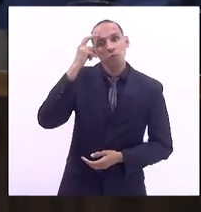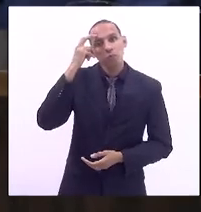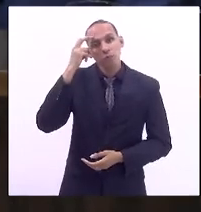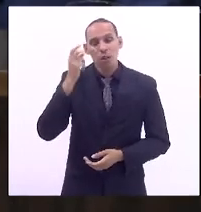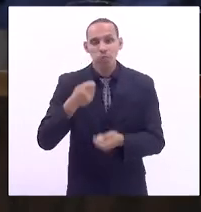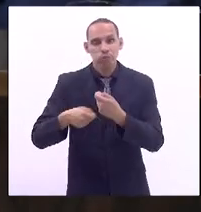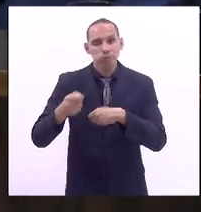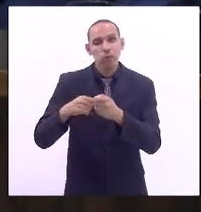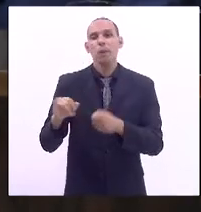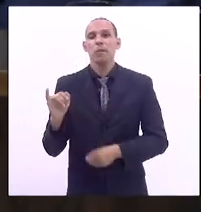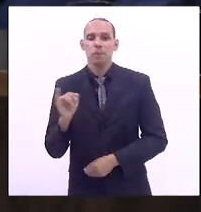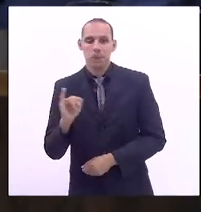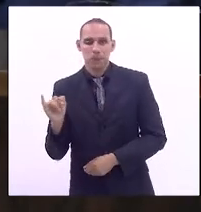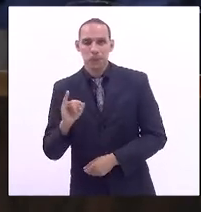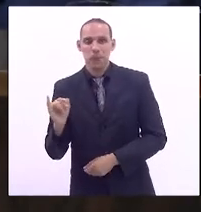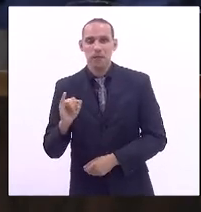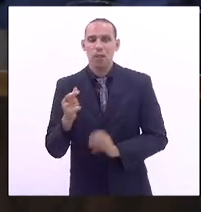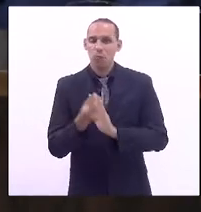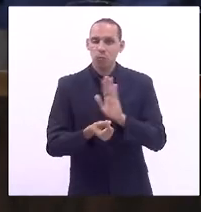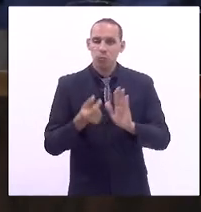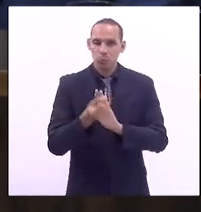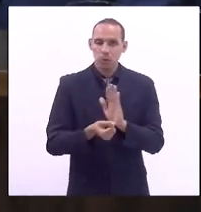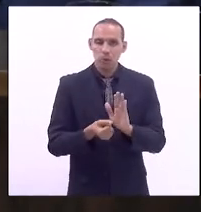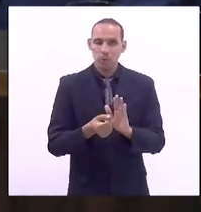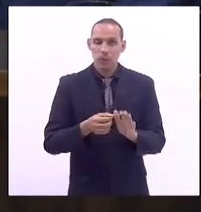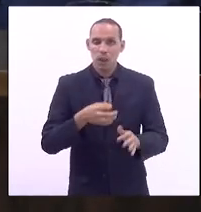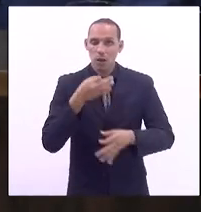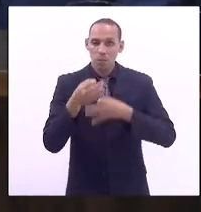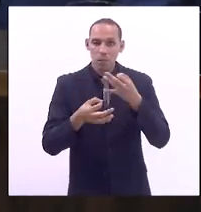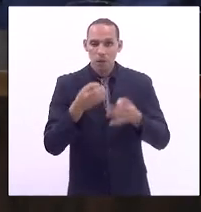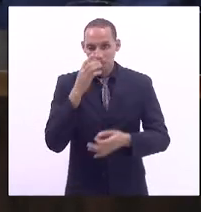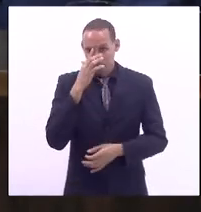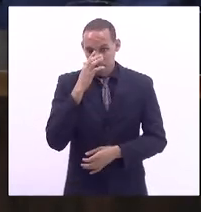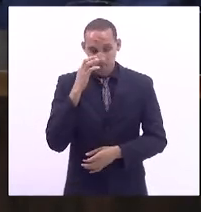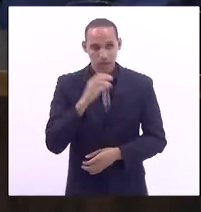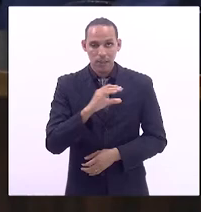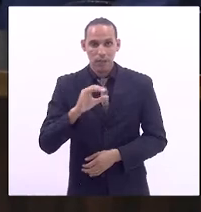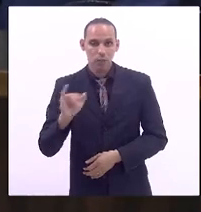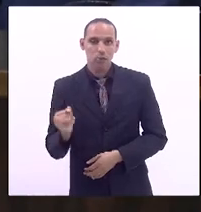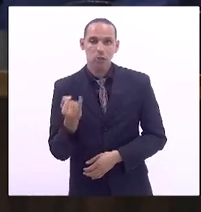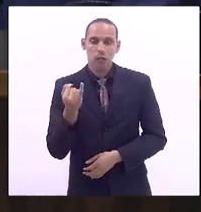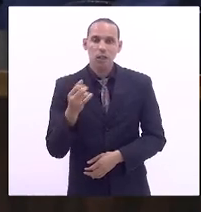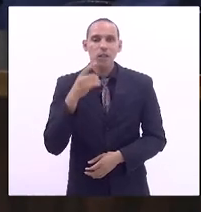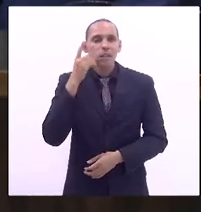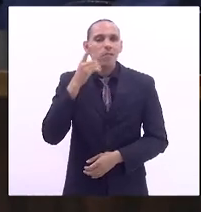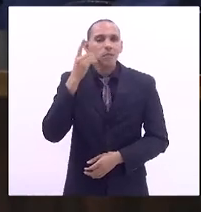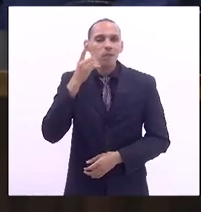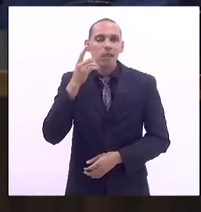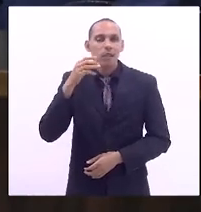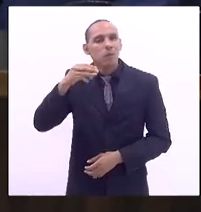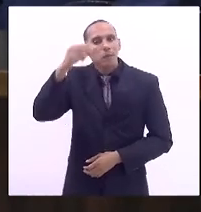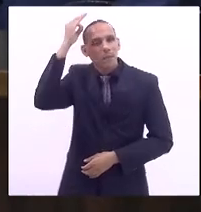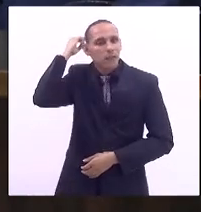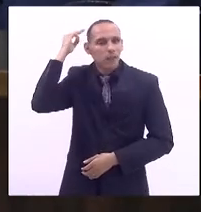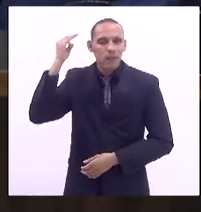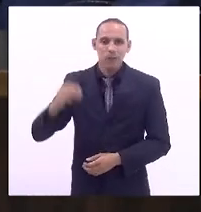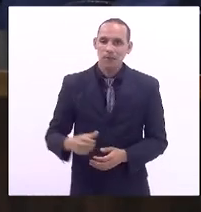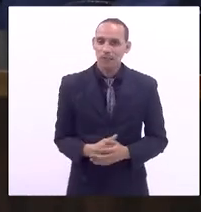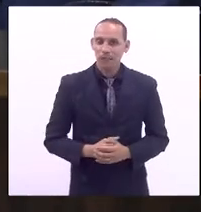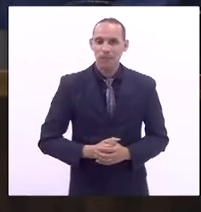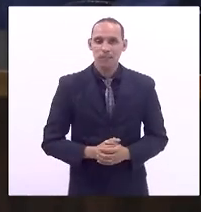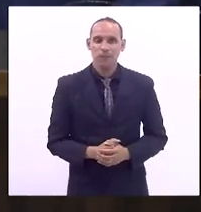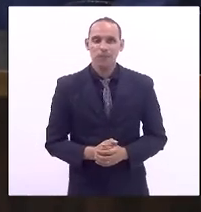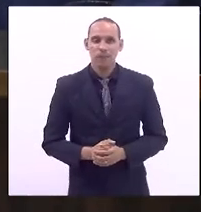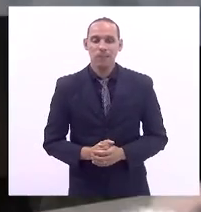de Economia tributação e orçamento para emitir parecer pela comissão de concessão Justiça Deputado Márcio Pacheco